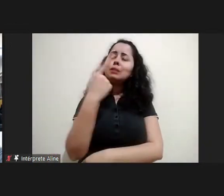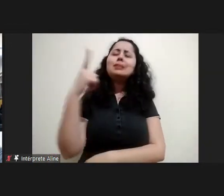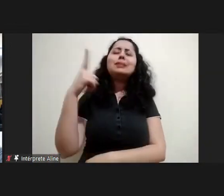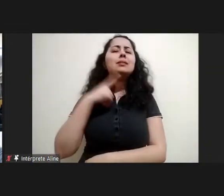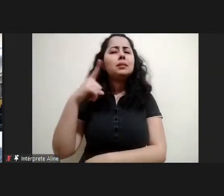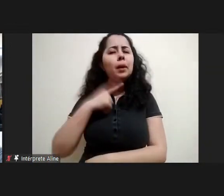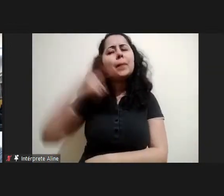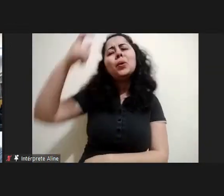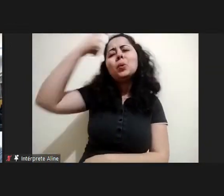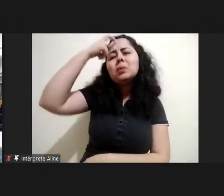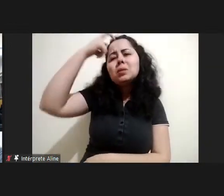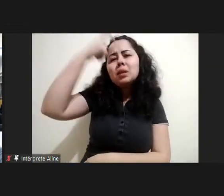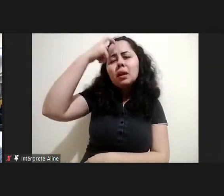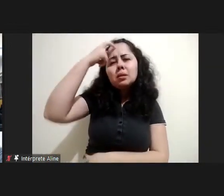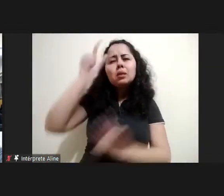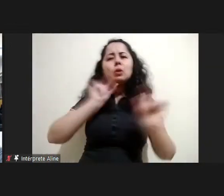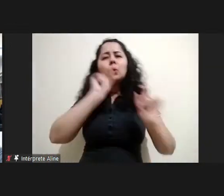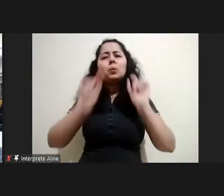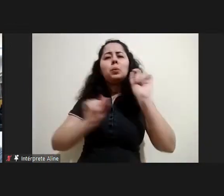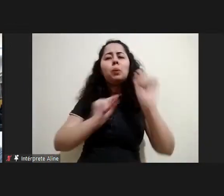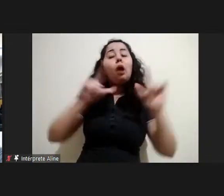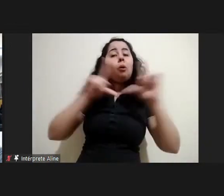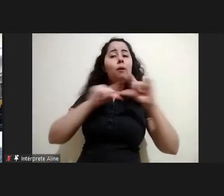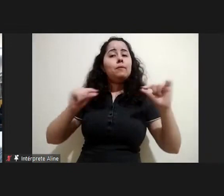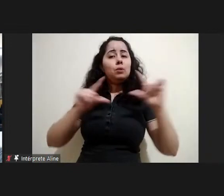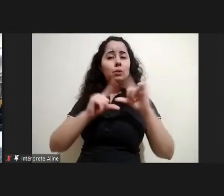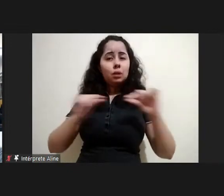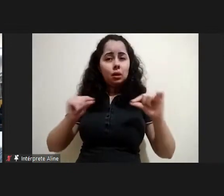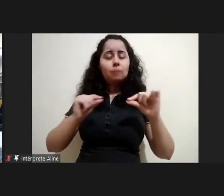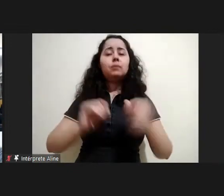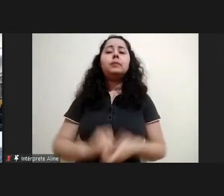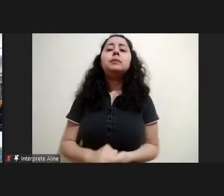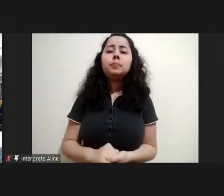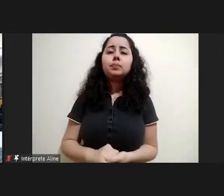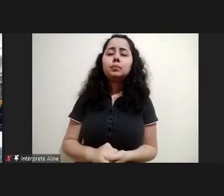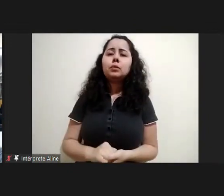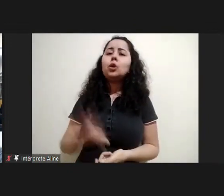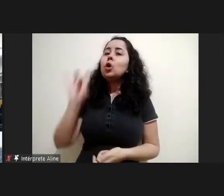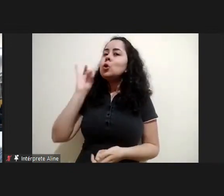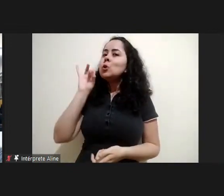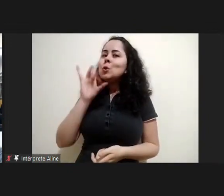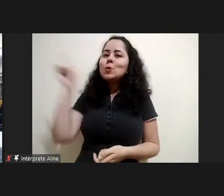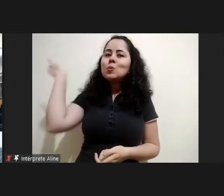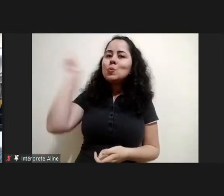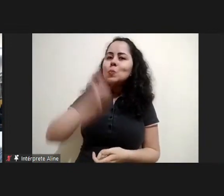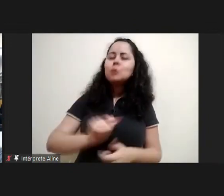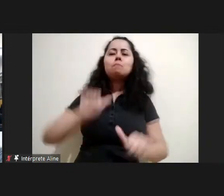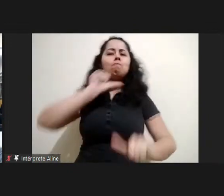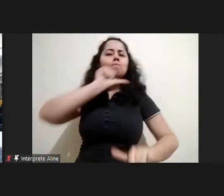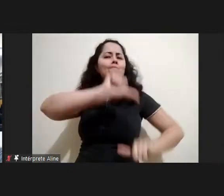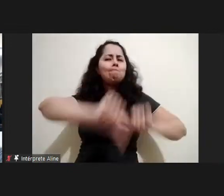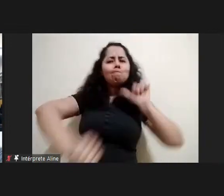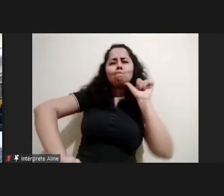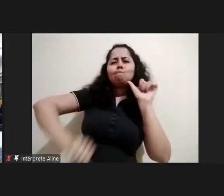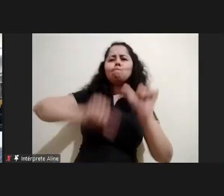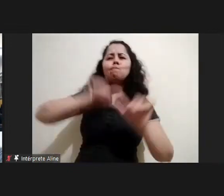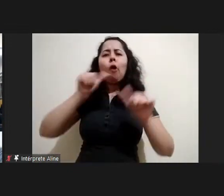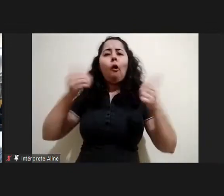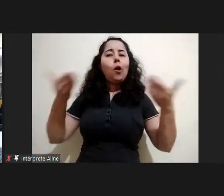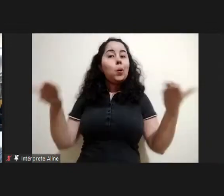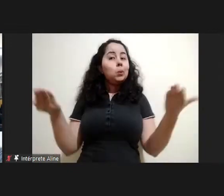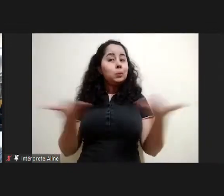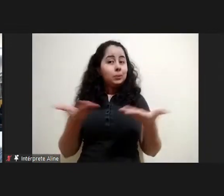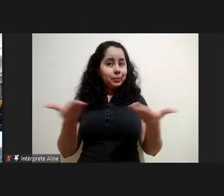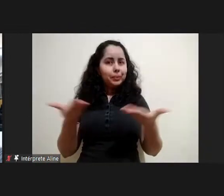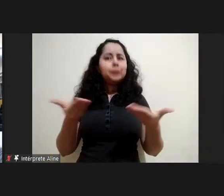consciência de que a UFJF só conseguiu se transformar na instituição que é hoje